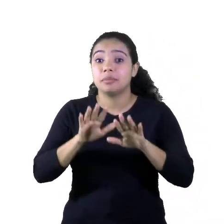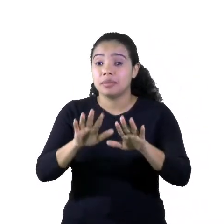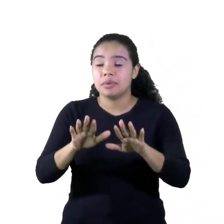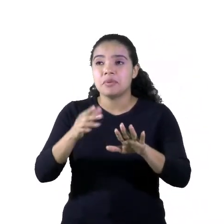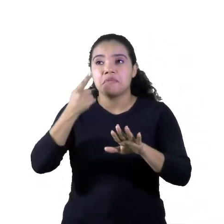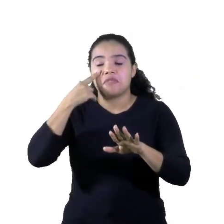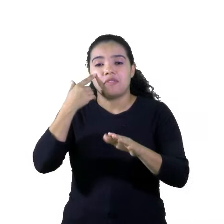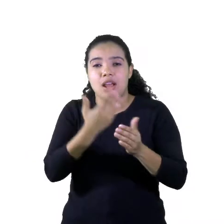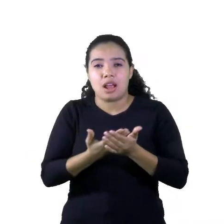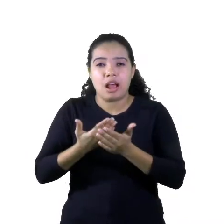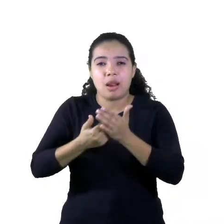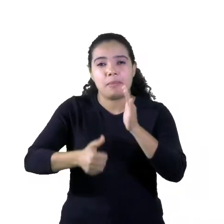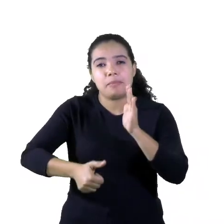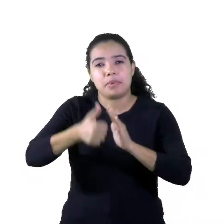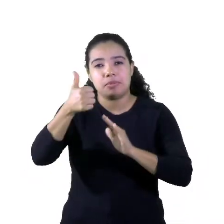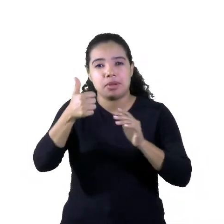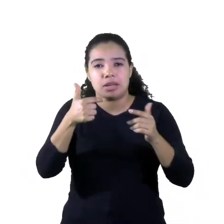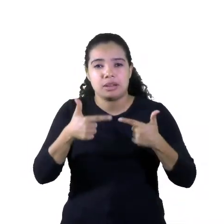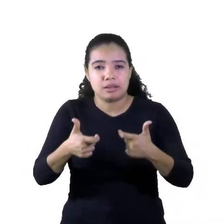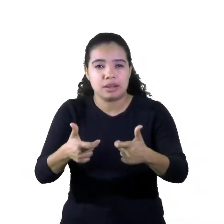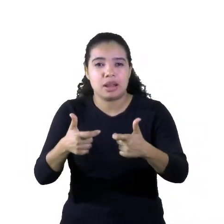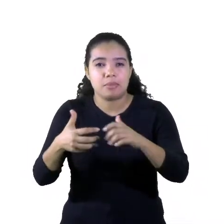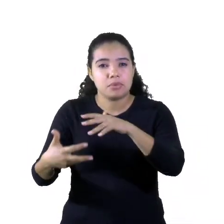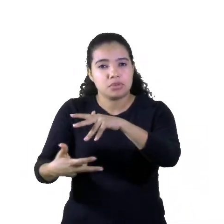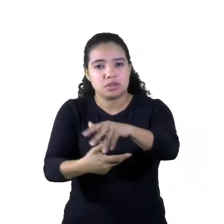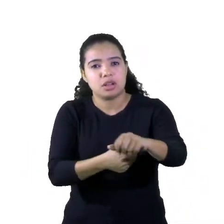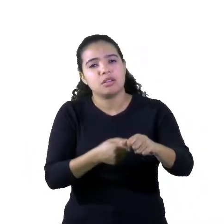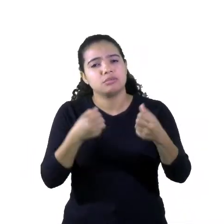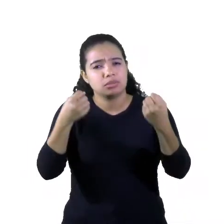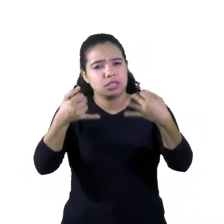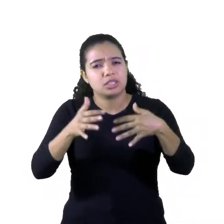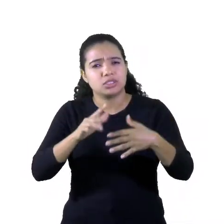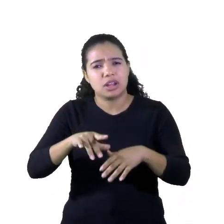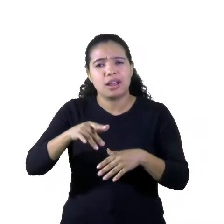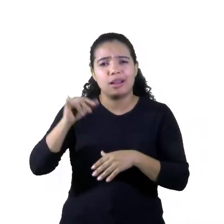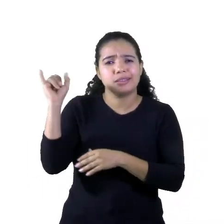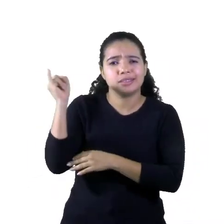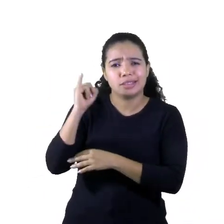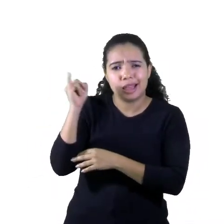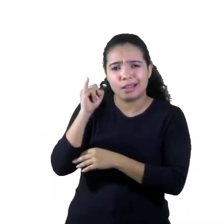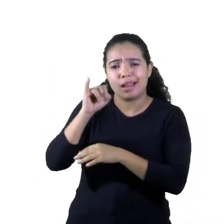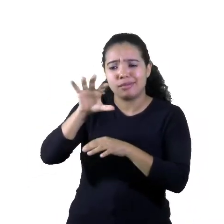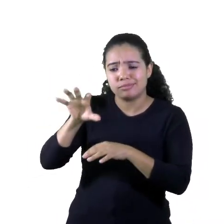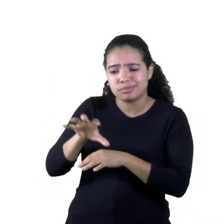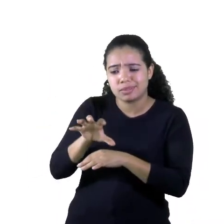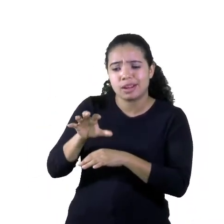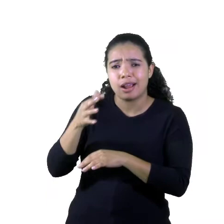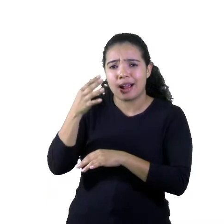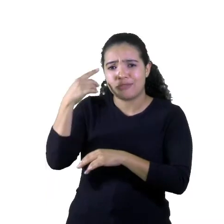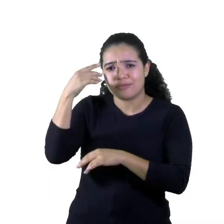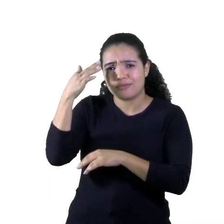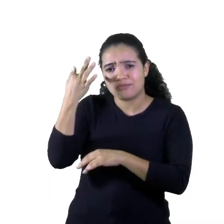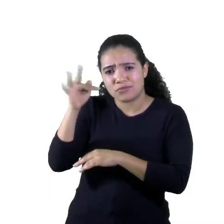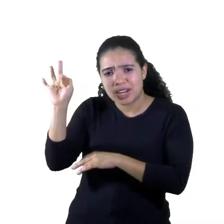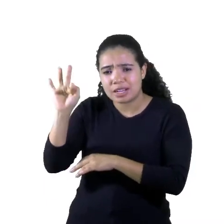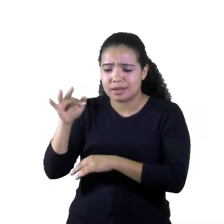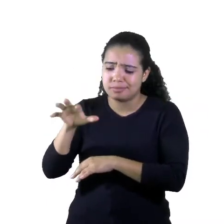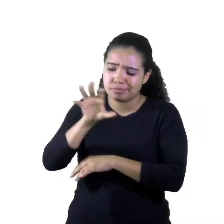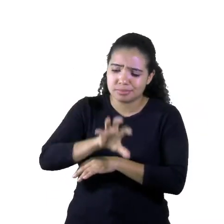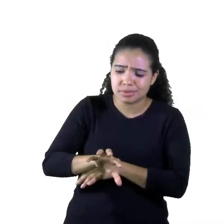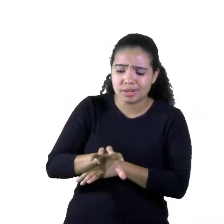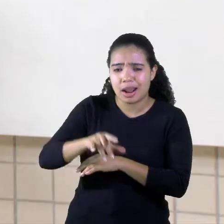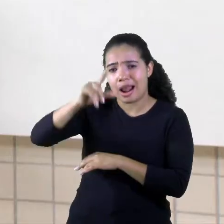respeito da Primeira Guerra Mundial, eu cheguei a falar um pouquinho. A Itália está ali embaixo da França, do lado da França você vai encontrar a